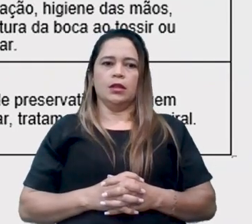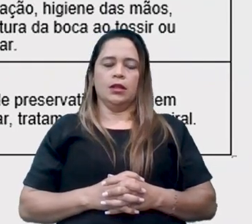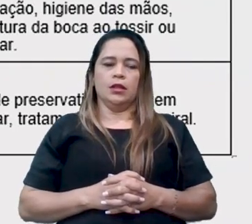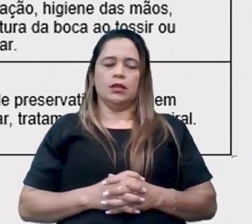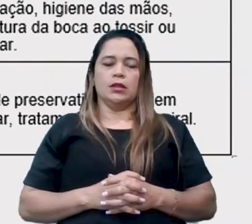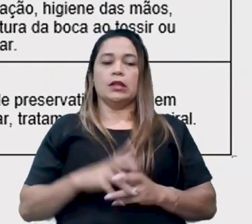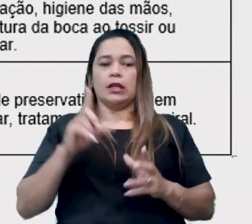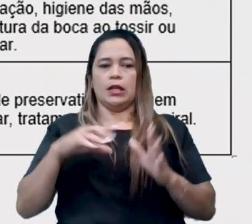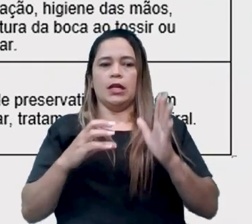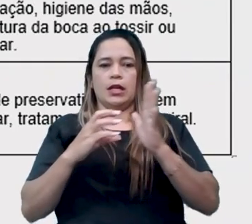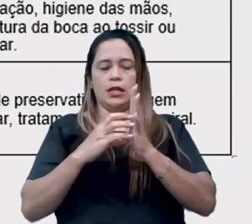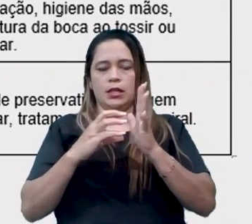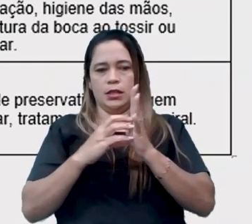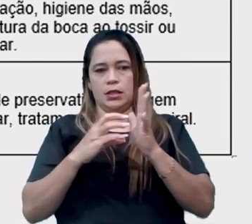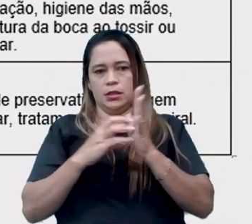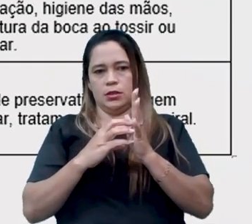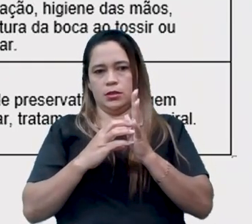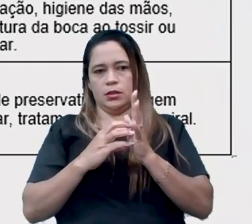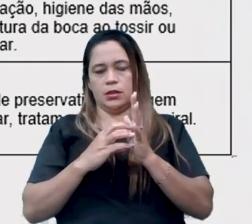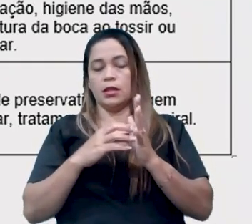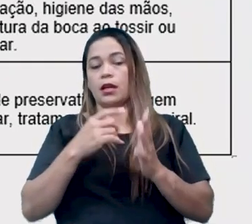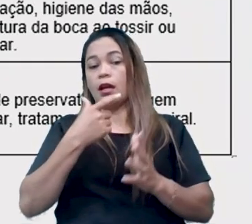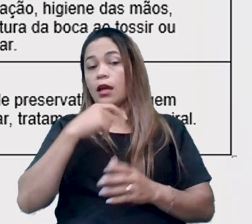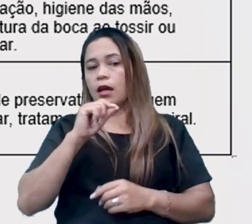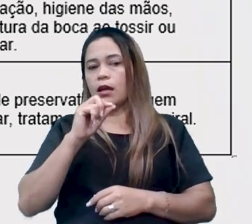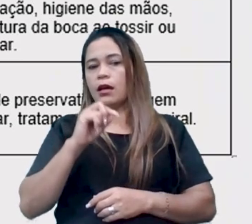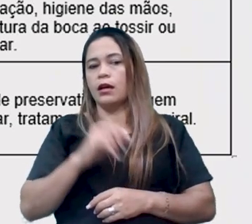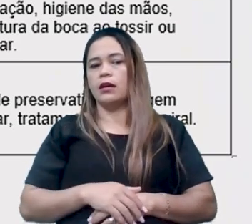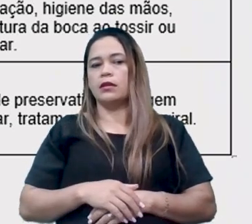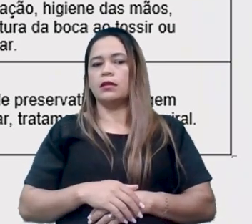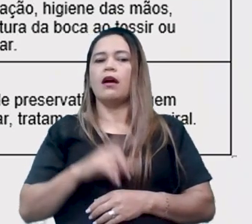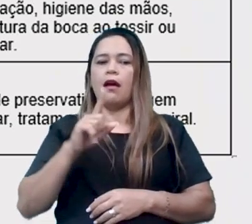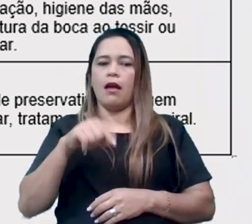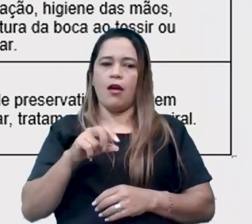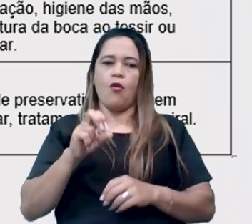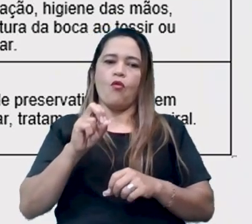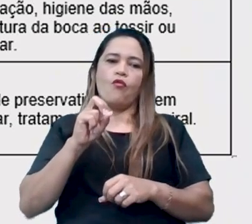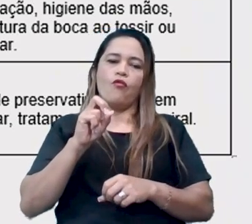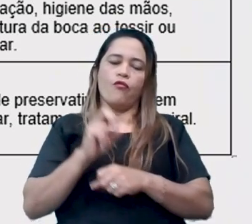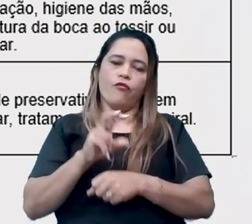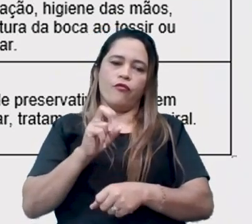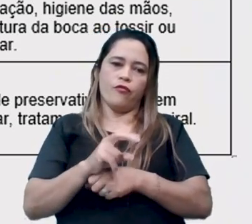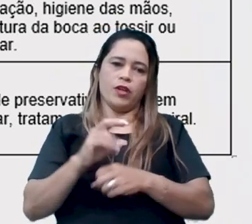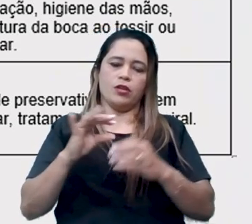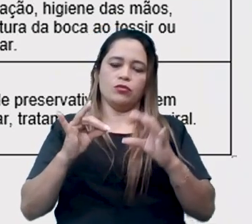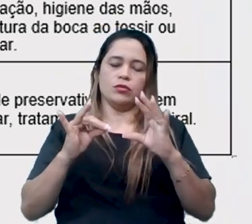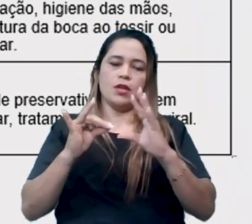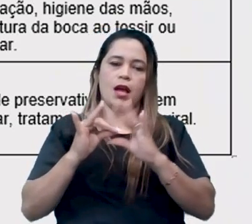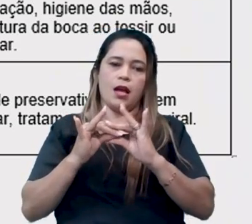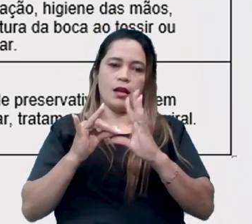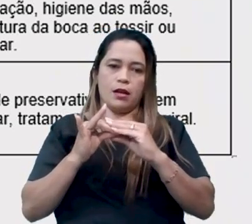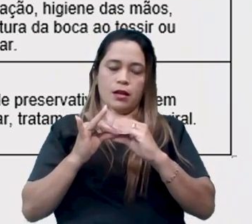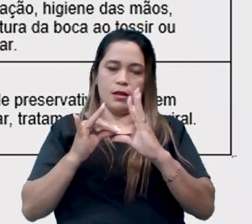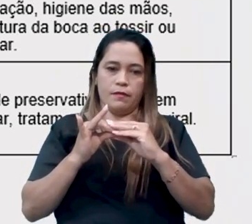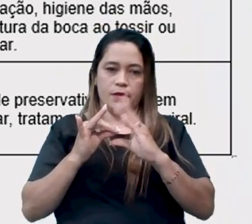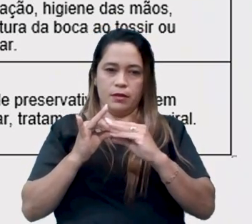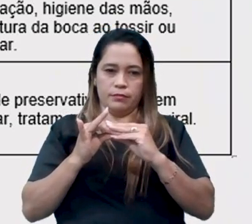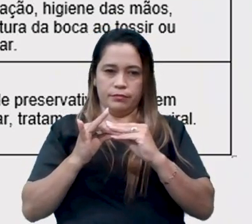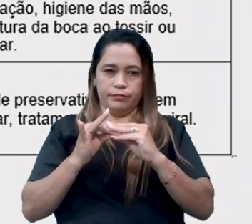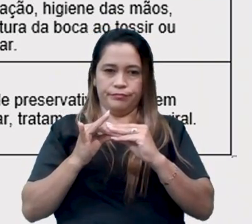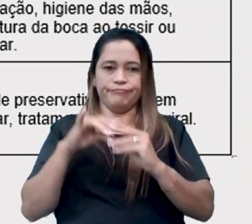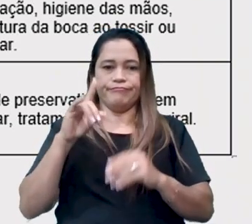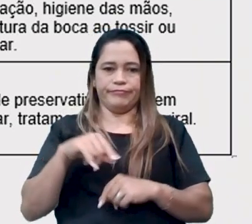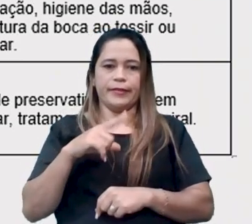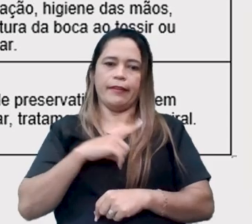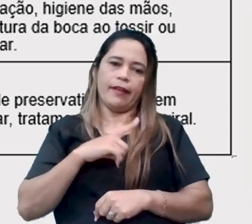nossa AIDS, beleza? Quem causa a AIDS é o vírus HIV. Esse vírus HIV, ele pode causar